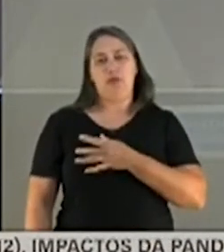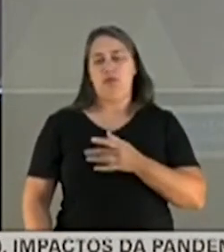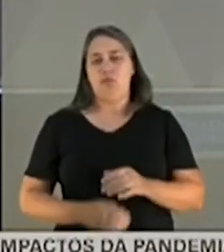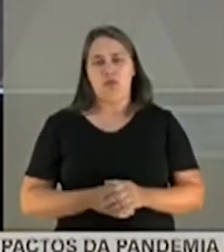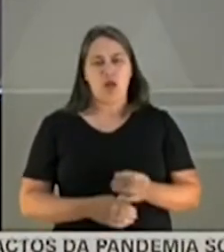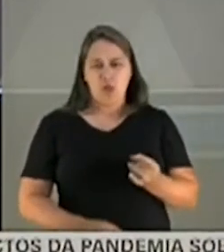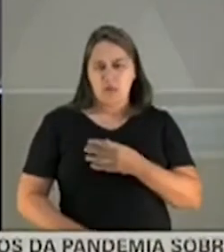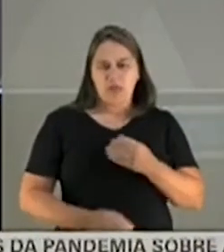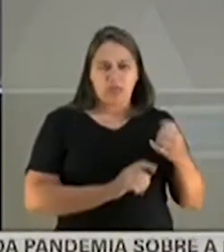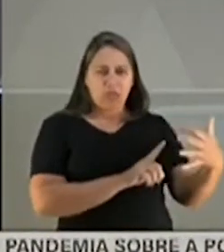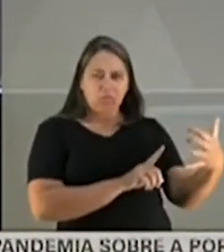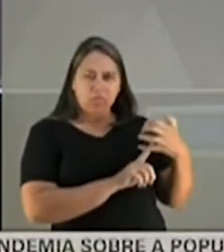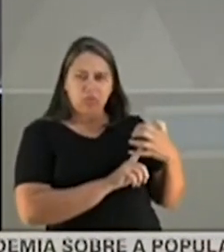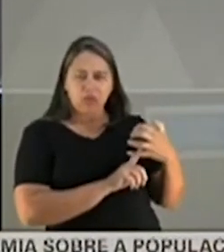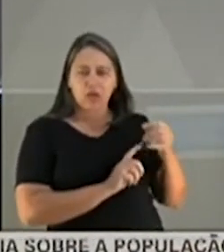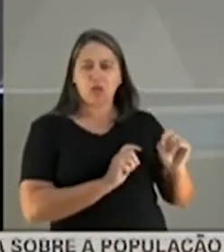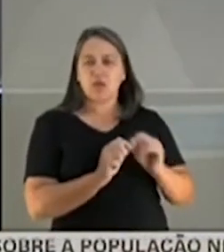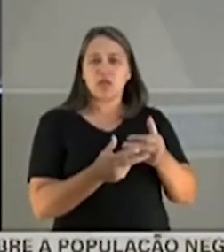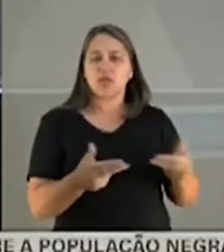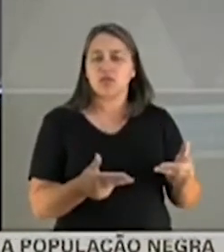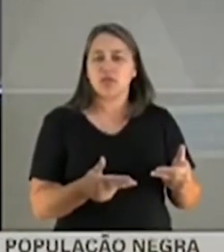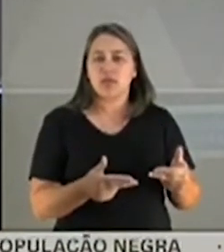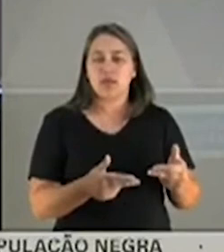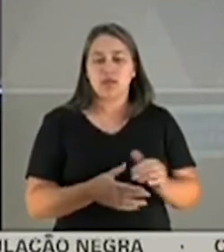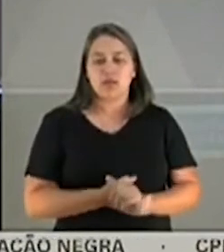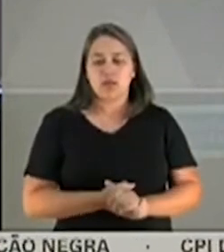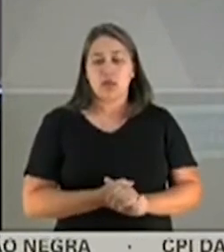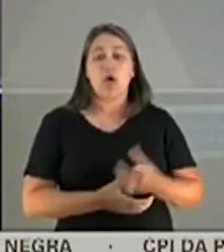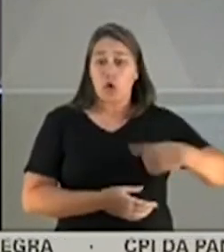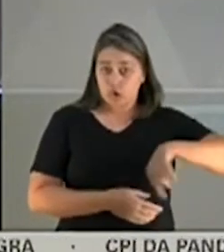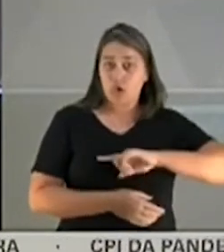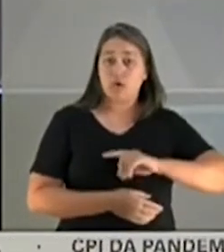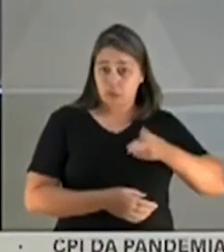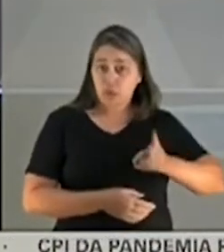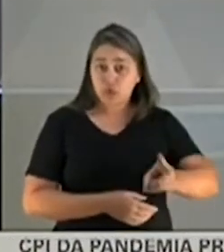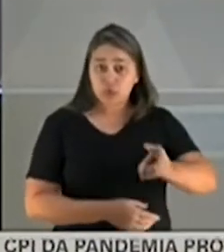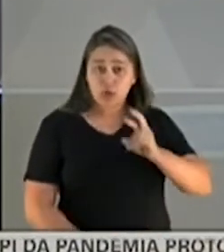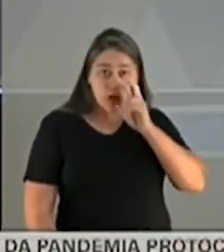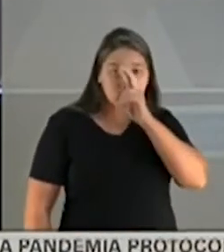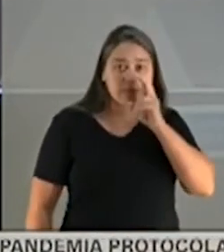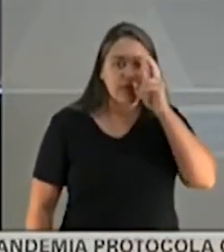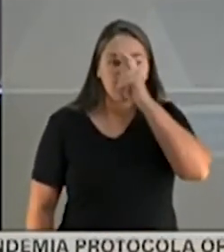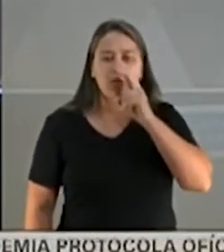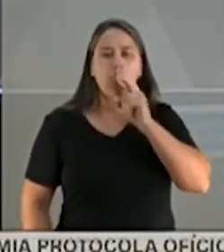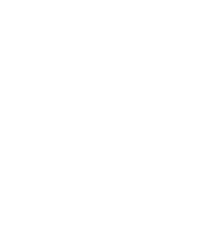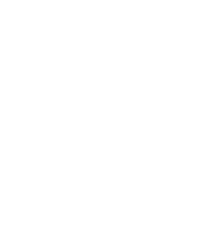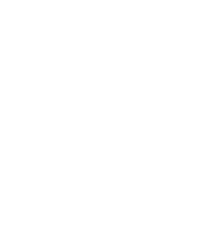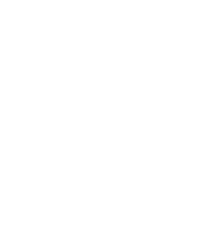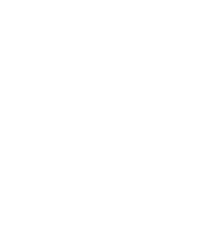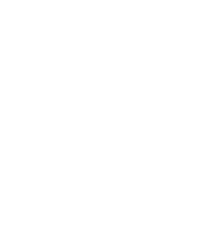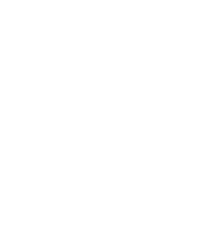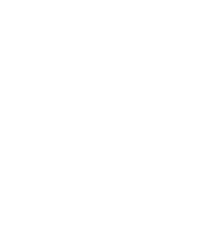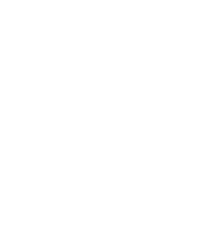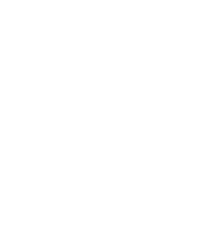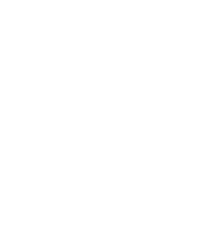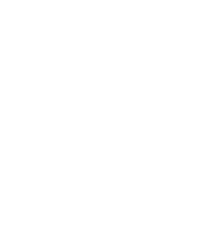de ameaças, de intimidações, de quarteladas. Nós vamos investigar, haja o que houver.